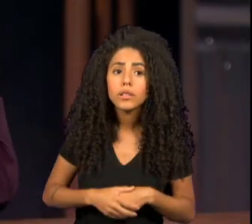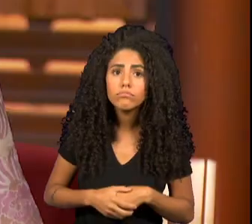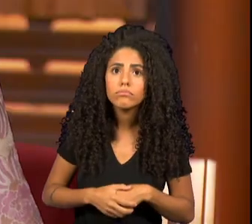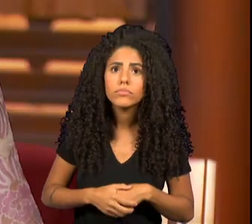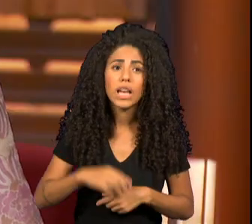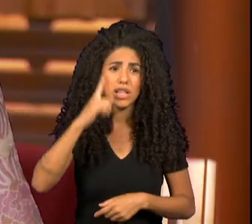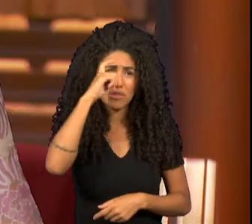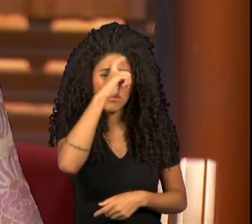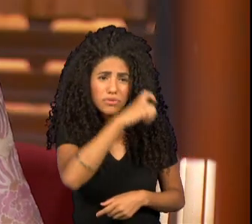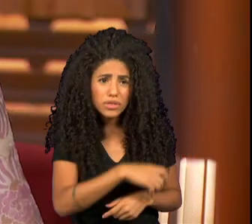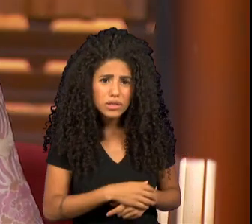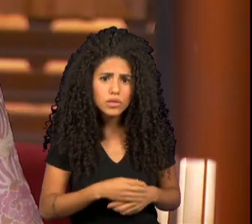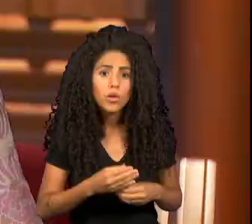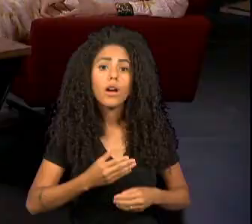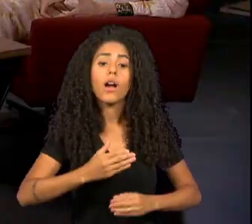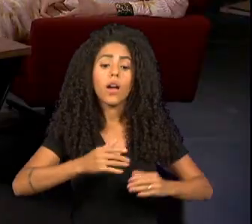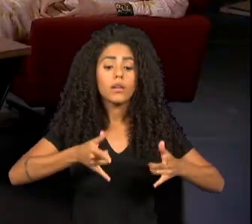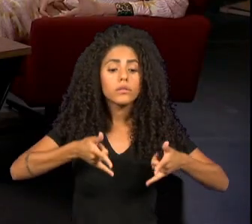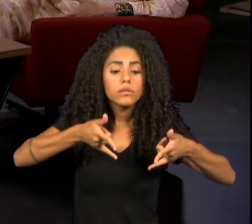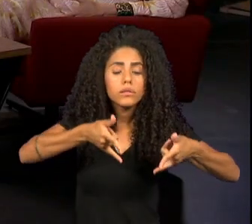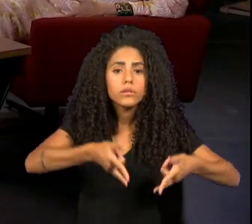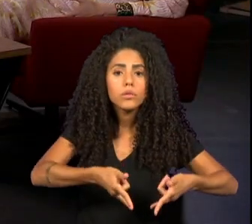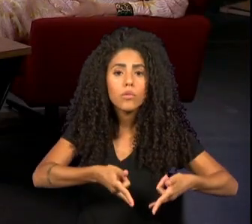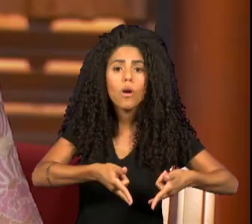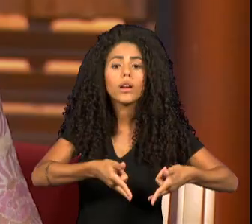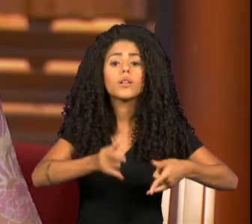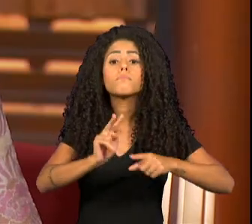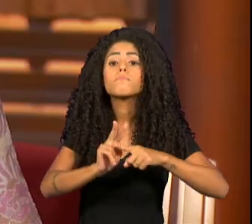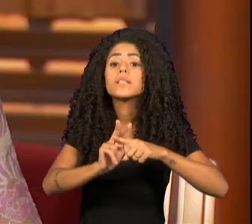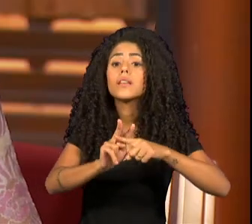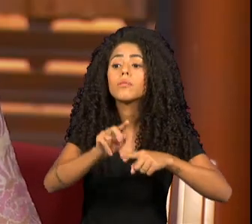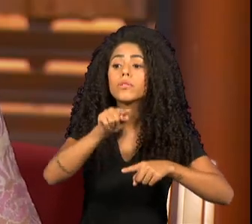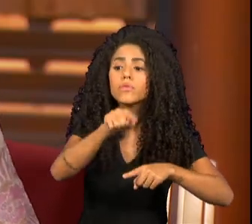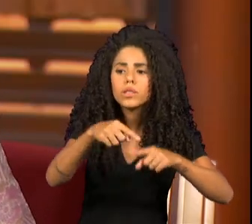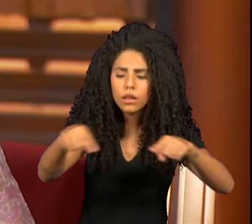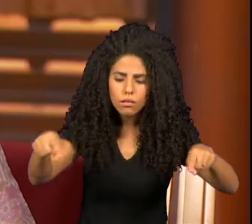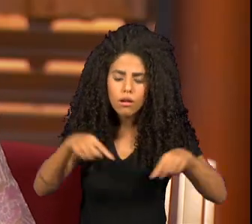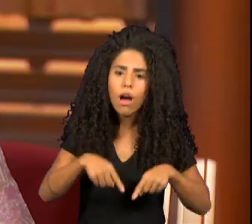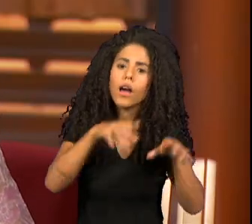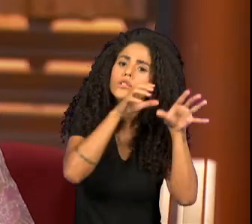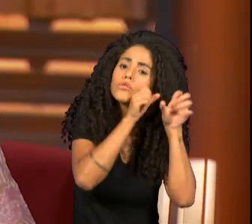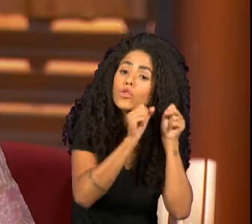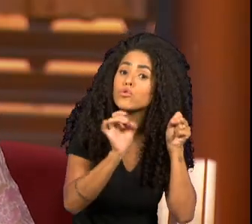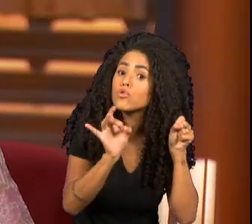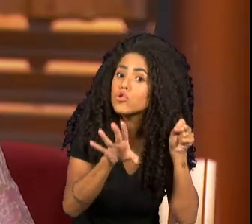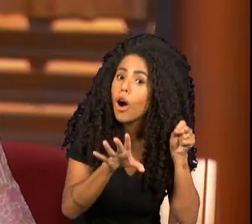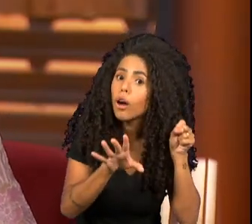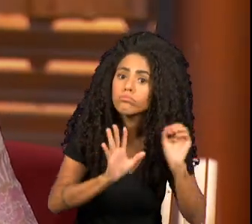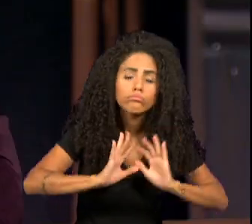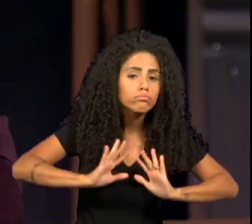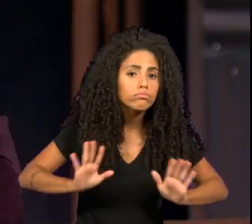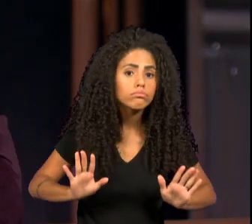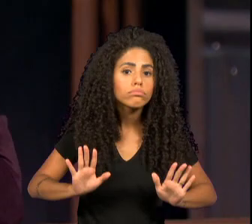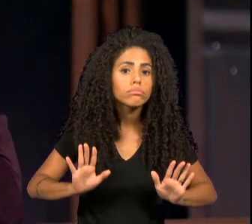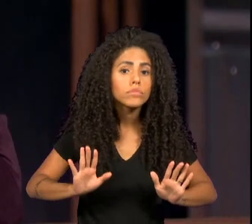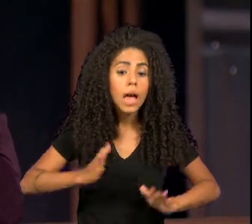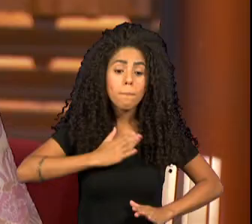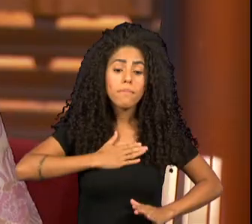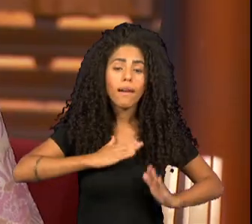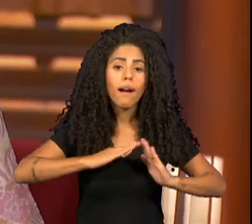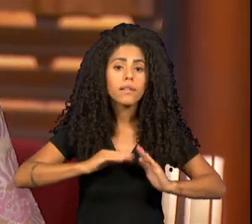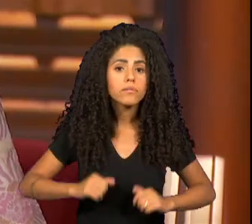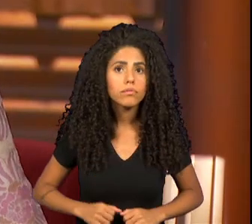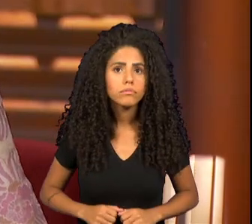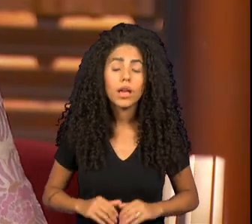fazer o que você fez hoje Esse quarto é uma concessão Às vezes você tem que falar porque é uma realidade inclusive é uma real uma